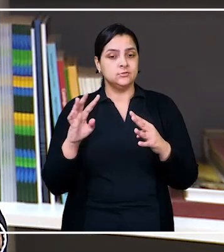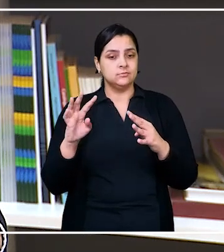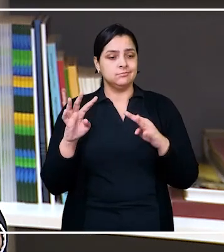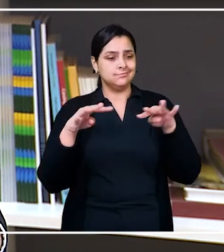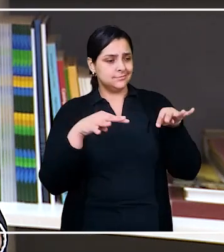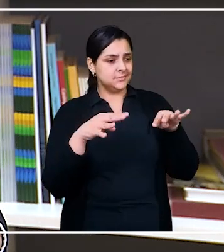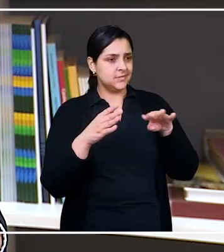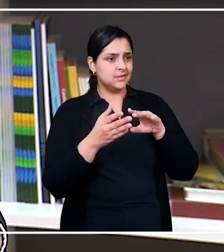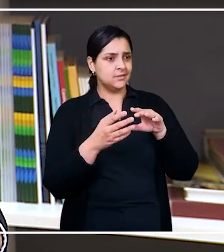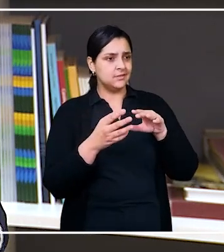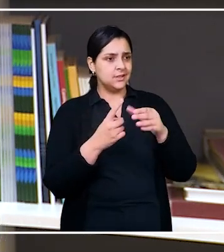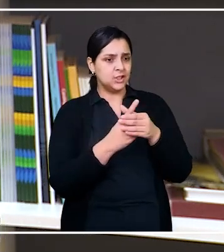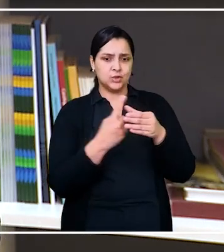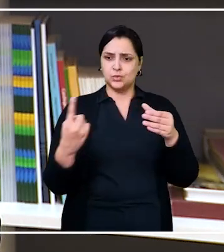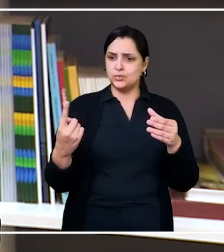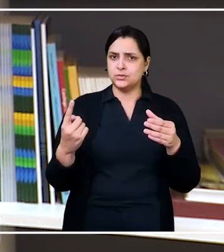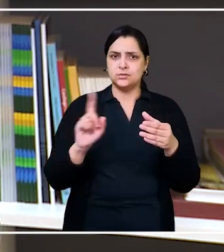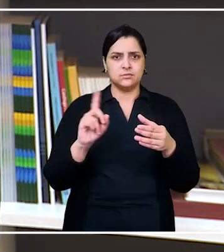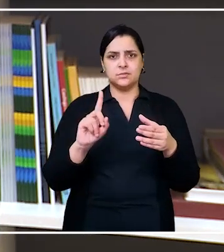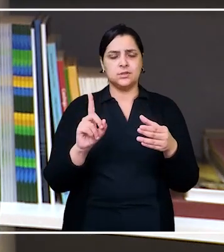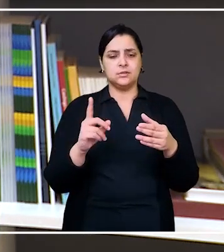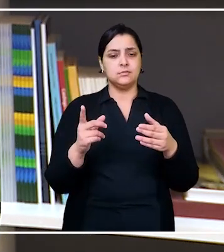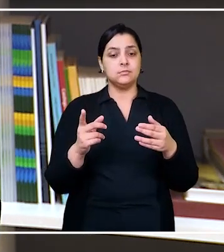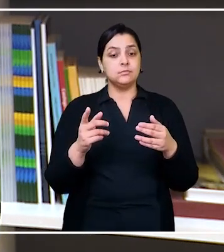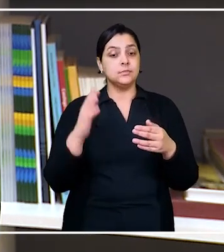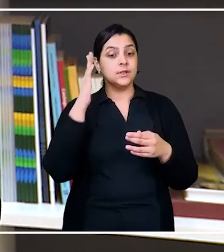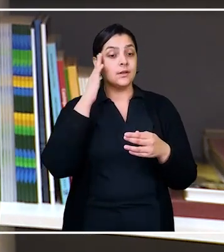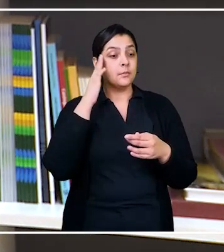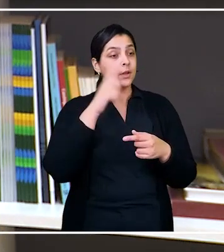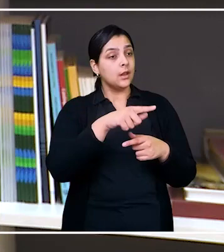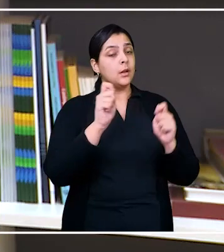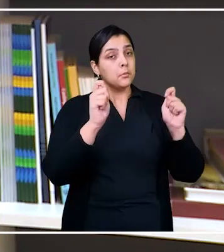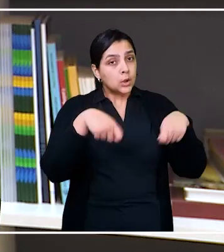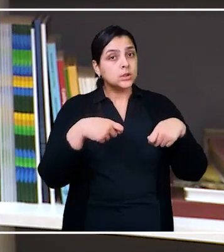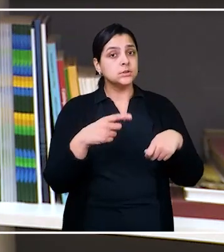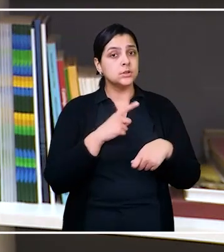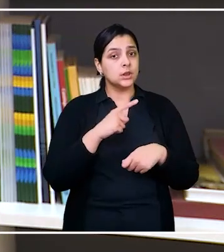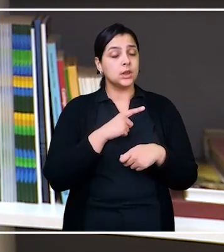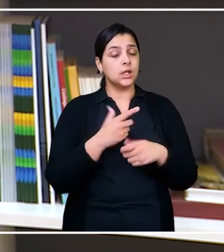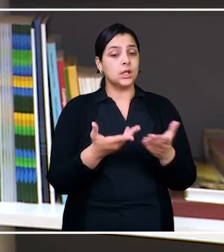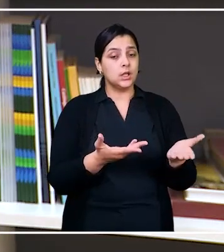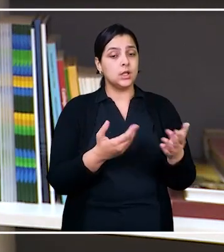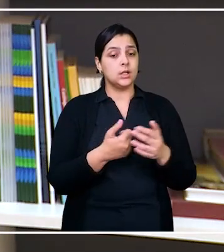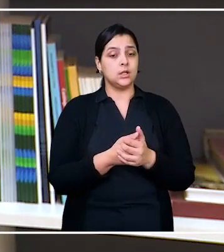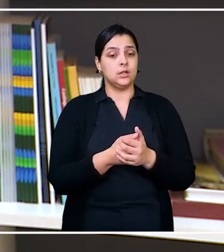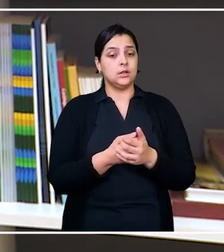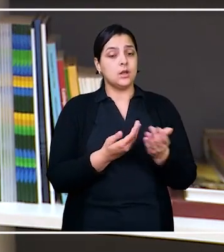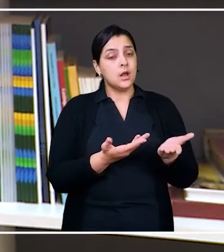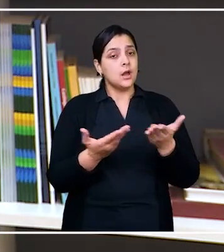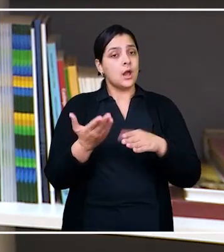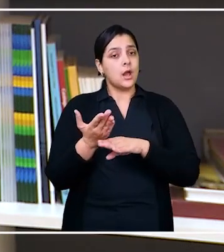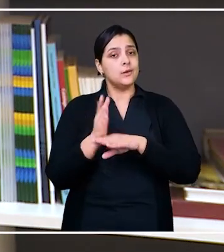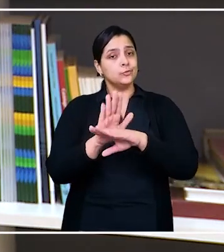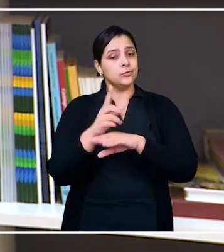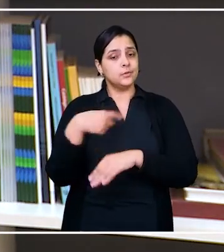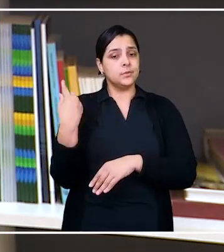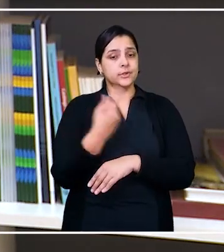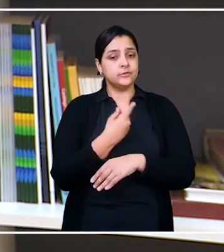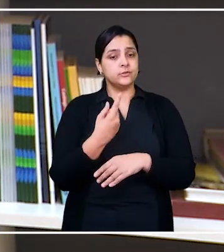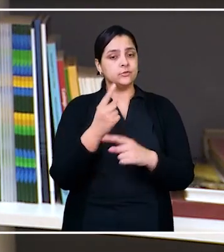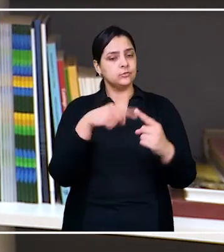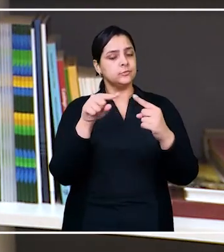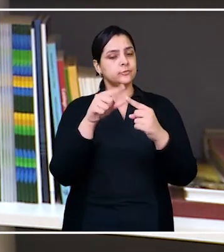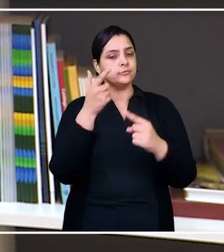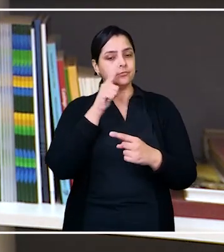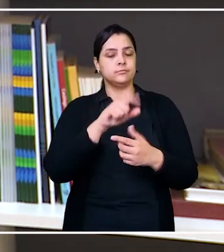enxergar a a questão da exclusão é perceber quanto ele tem de de potencialidade em relação a a contribuir para